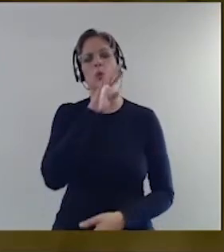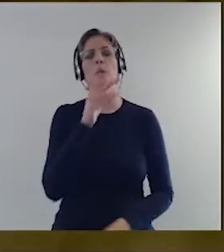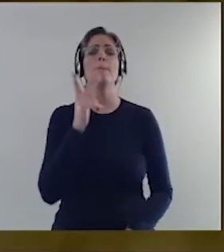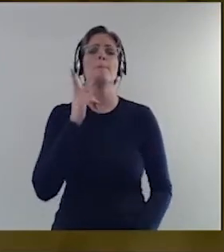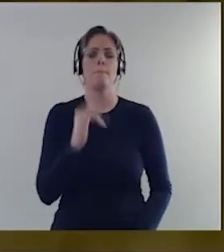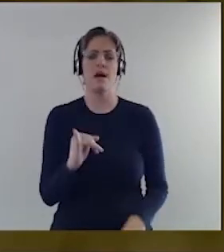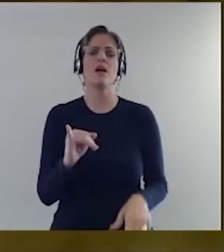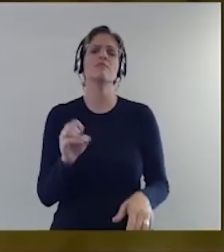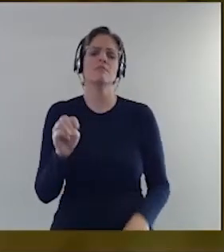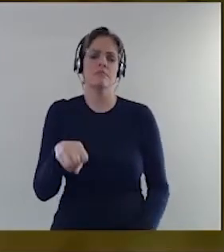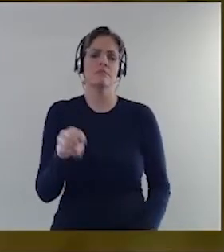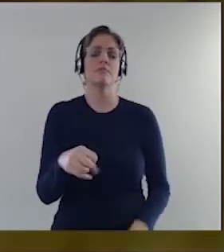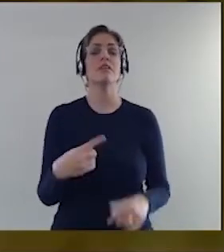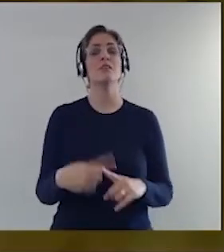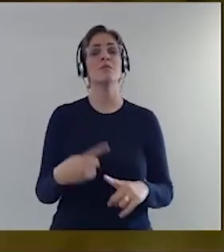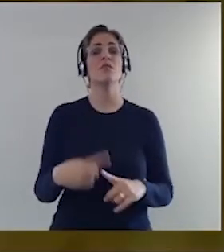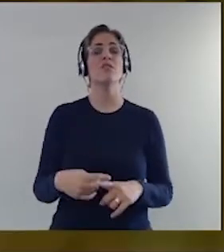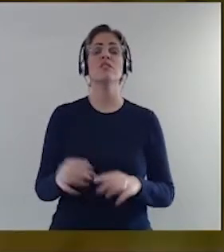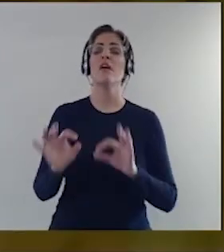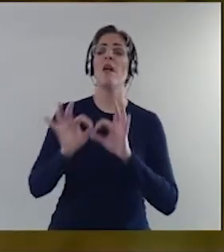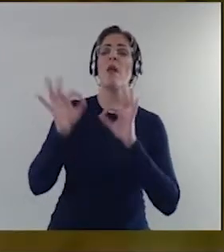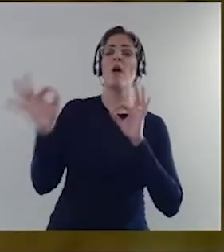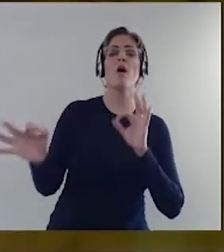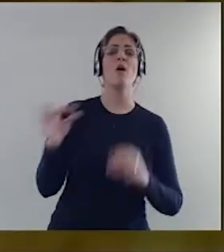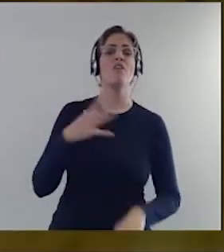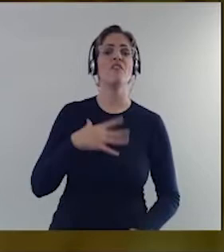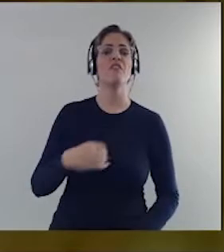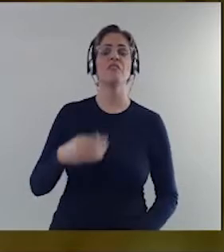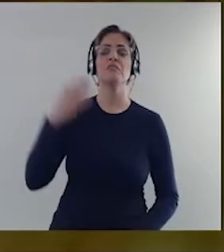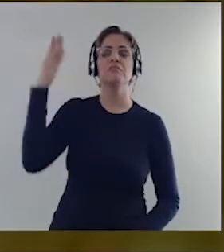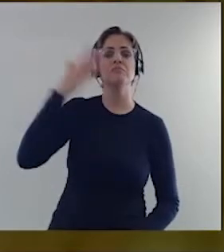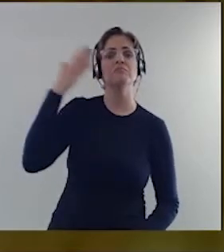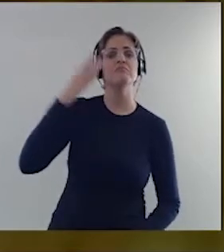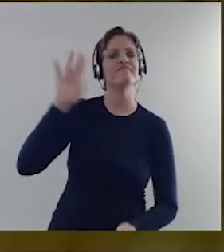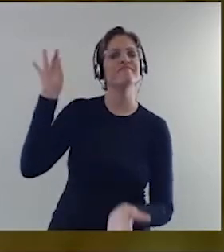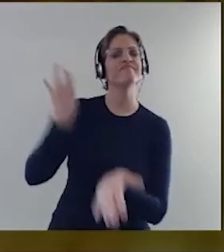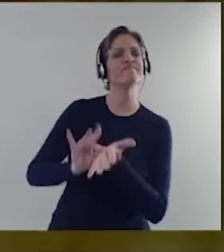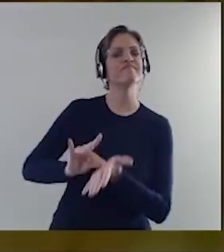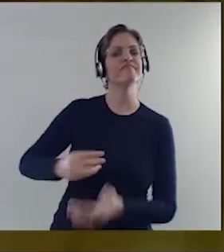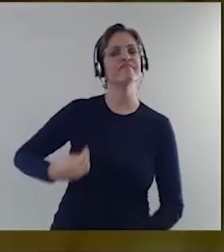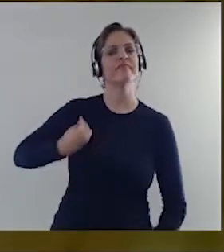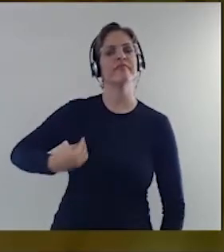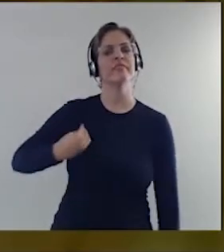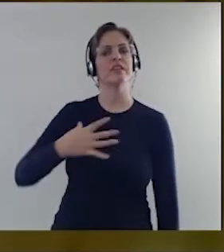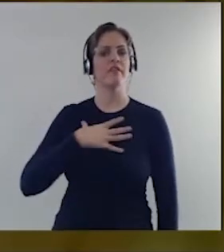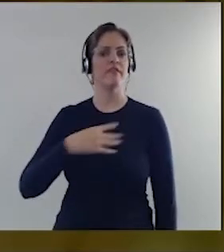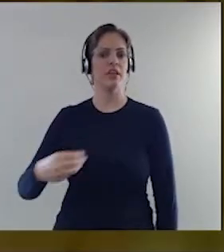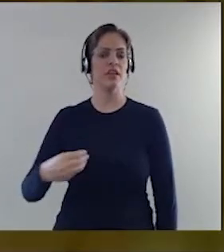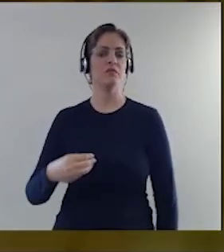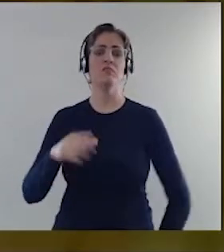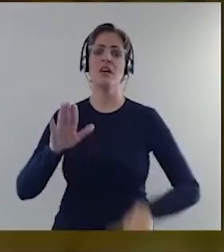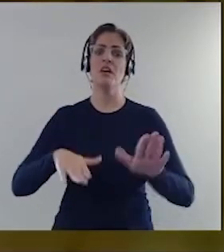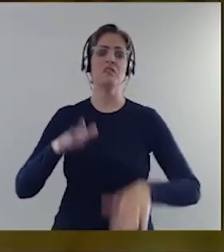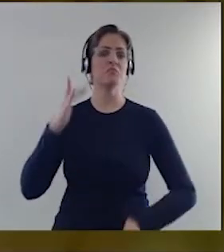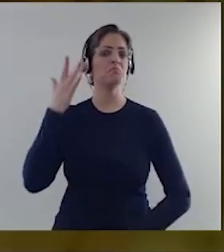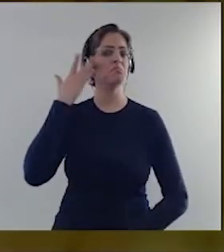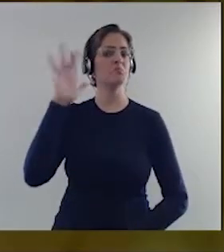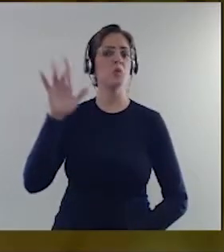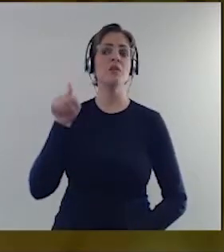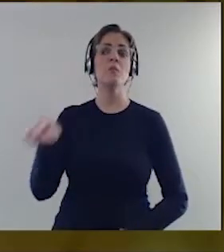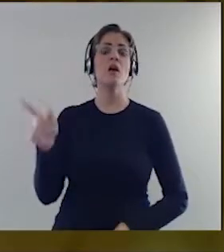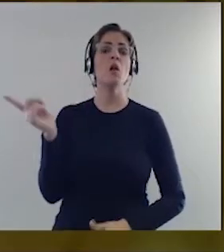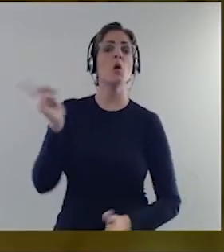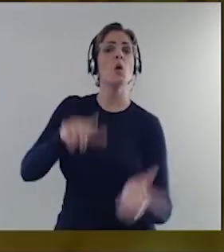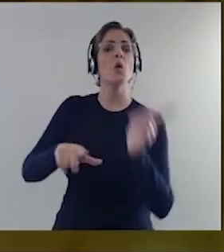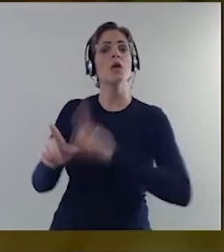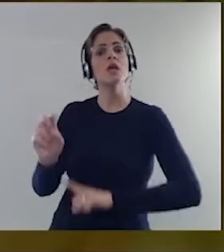pais, que viviam distanciados da rotina de verdade dos filhos. Muitas vezes não acompanhavam de perto as conquistas e